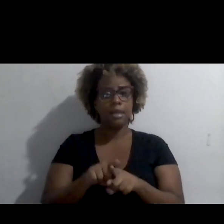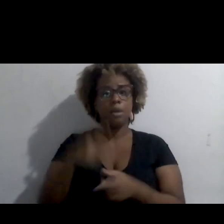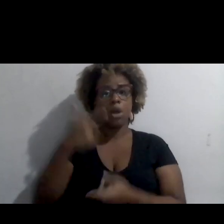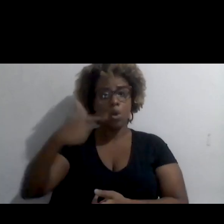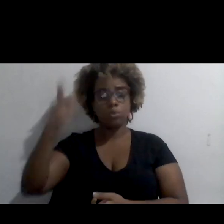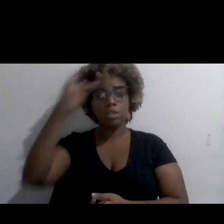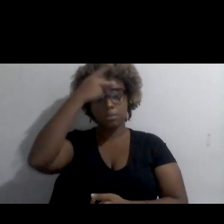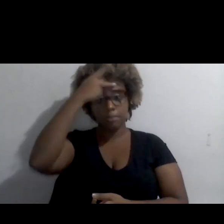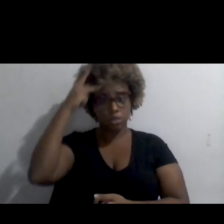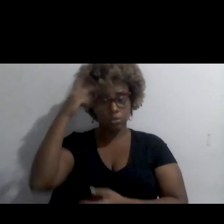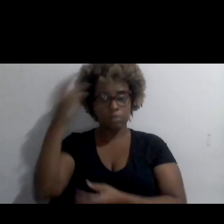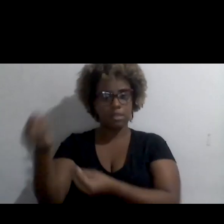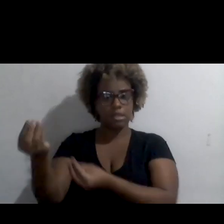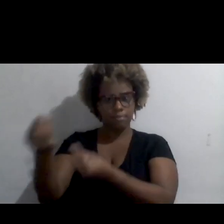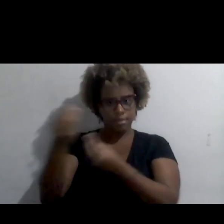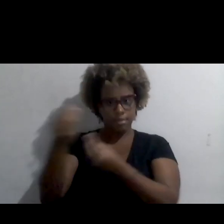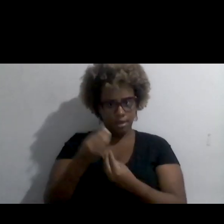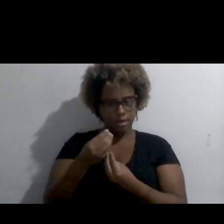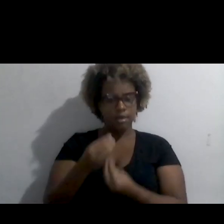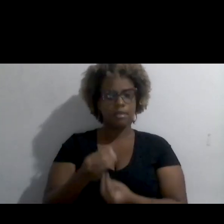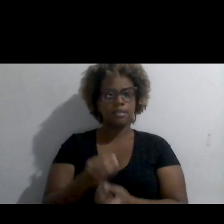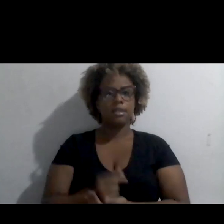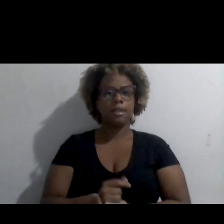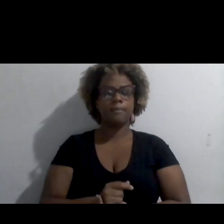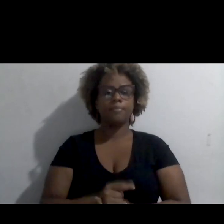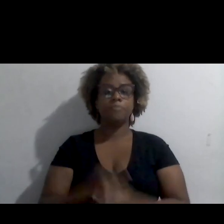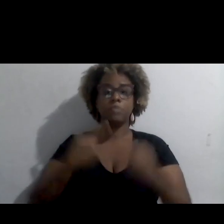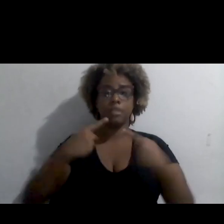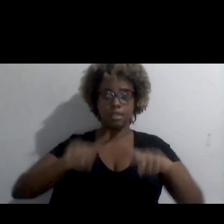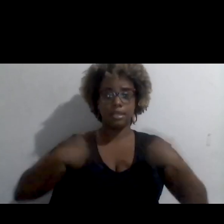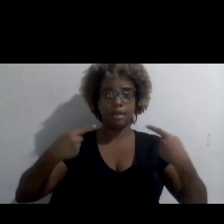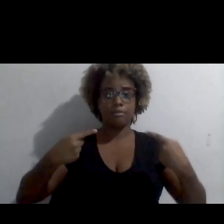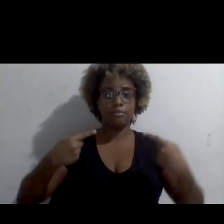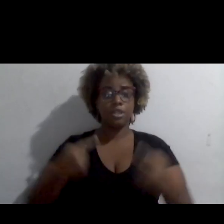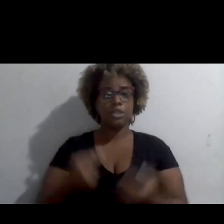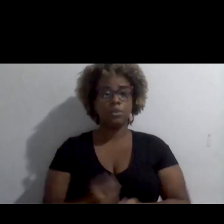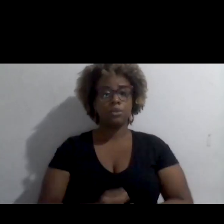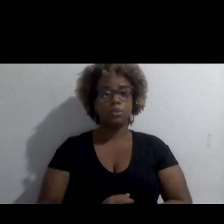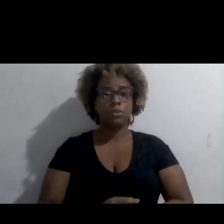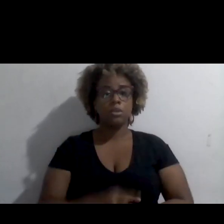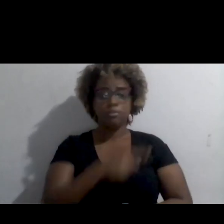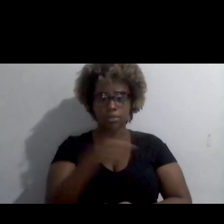nesse momento para desbravar esse desafio, mas é um desafio que você toparam